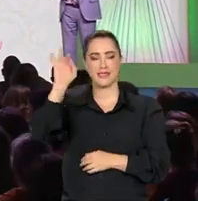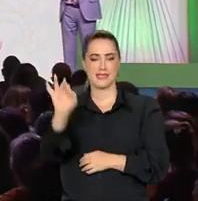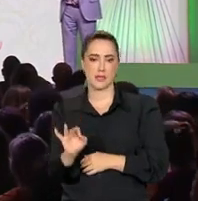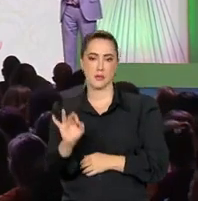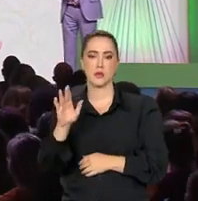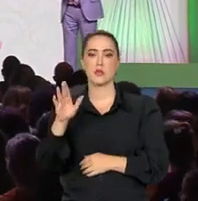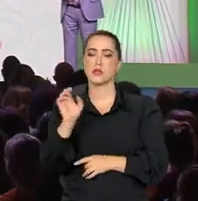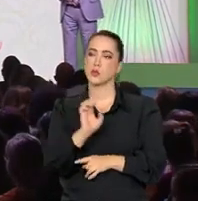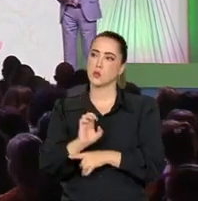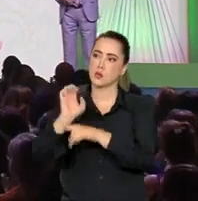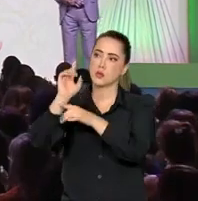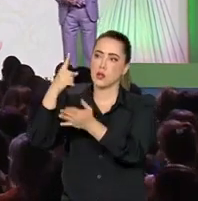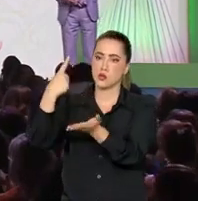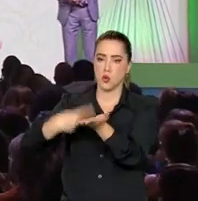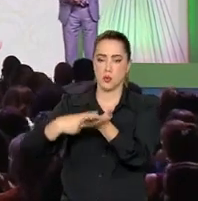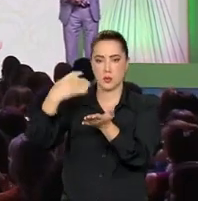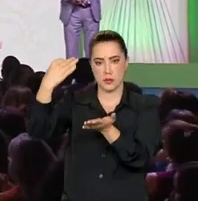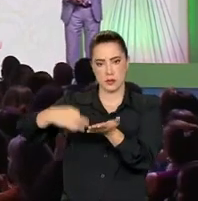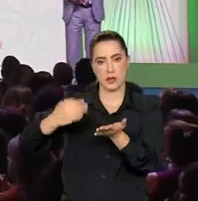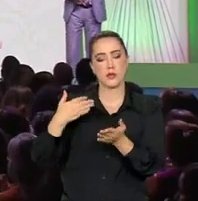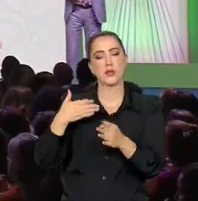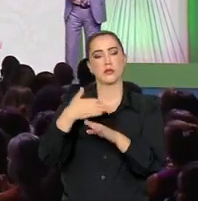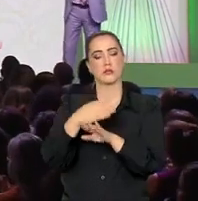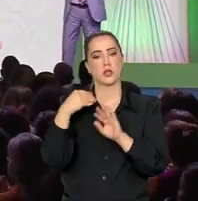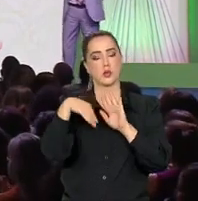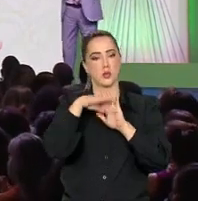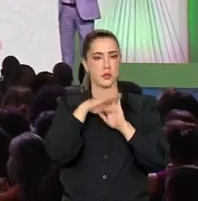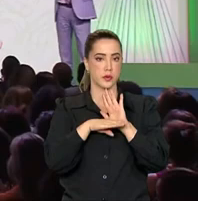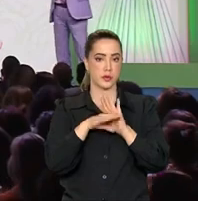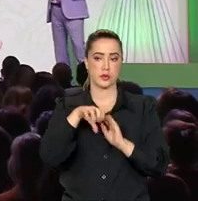estados já aderiram a esse programa e